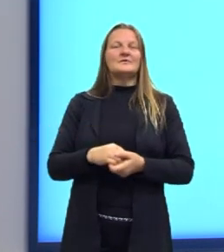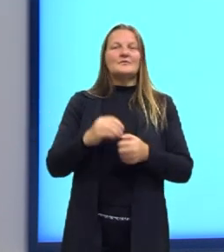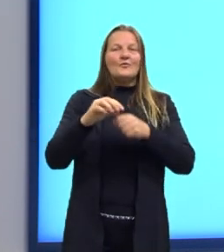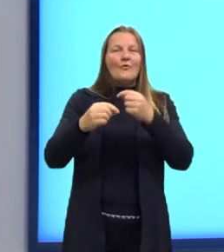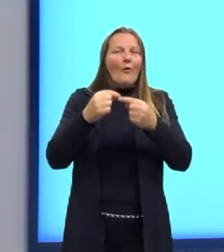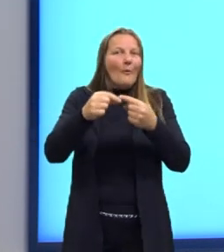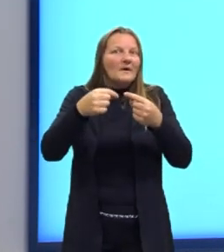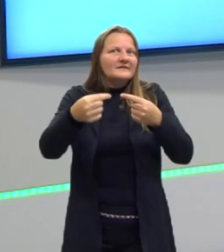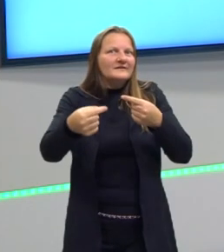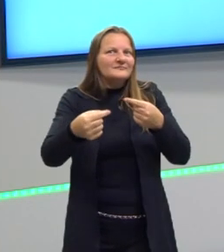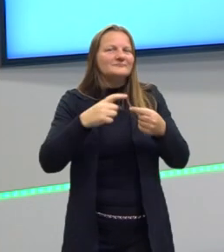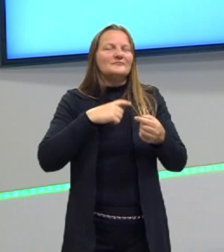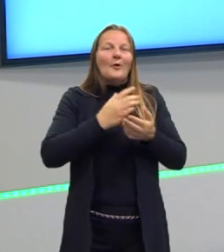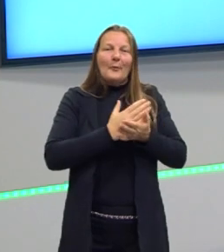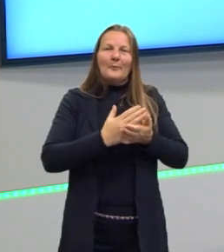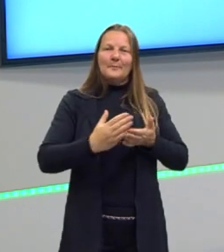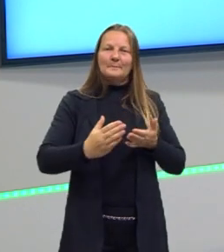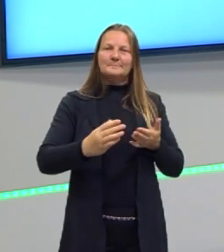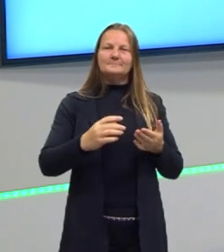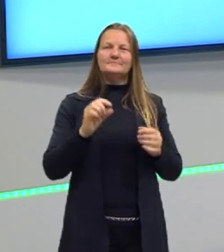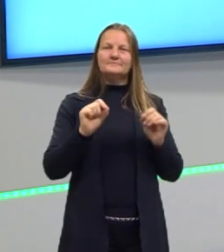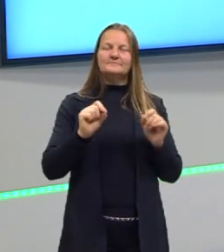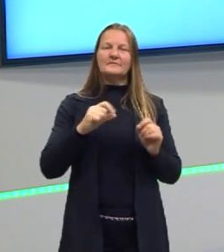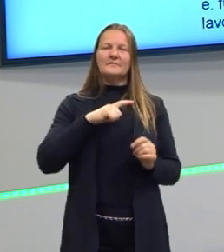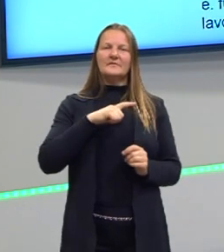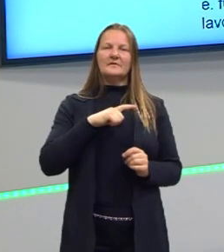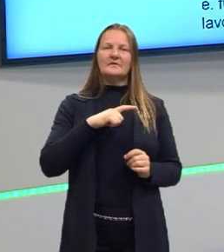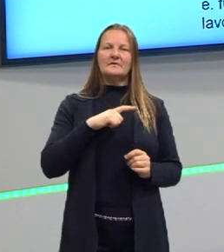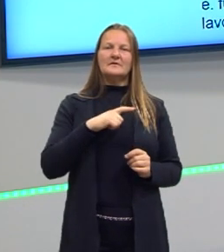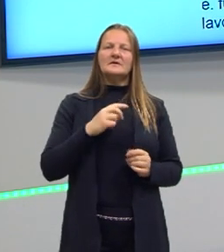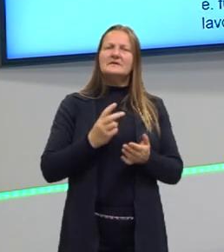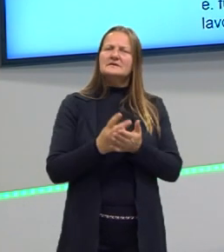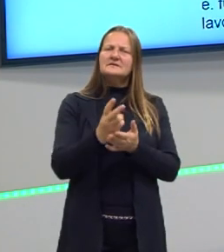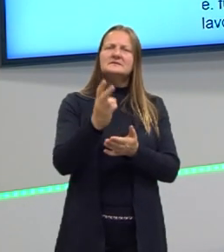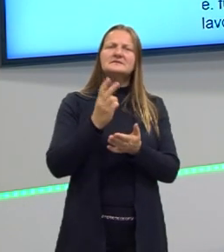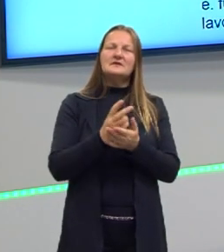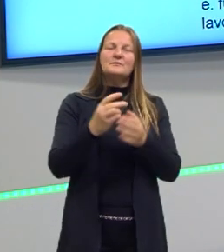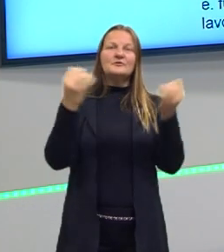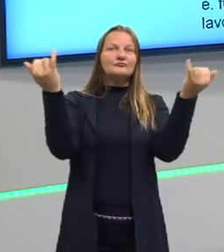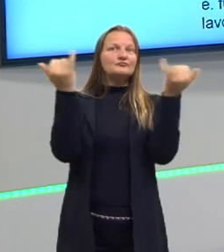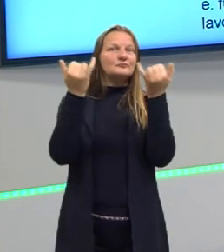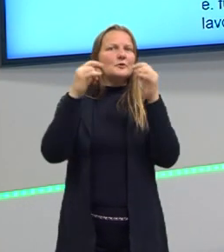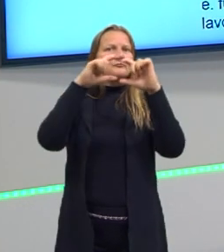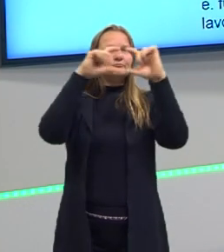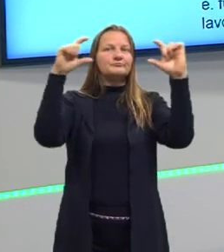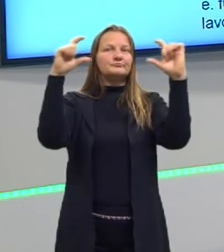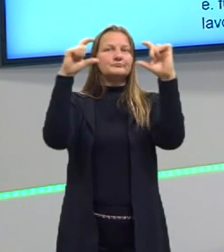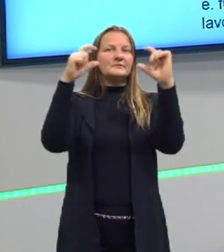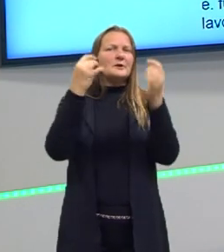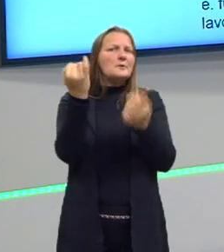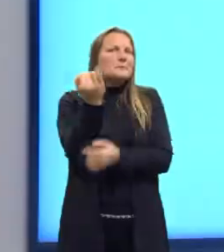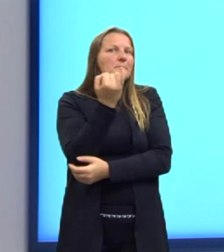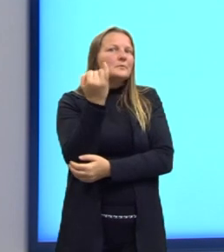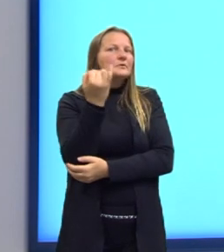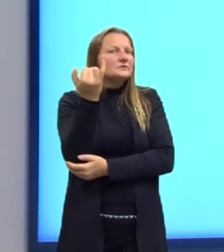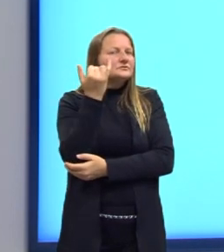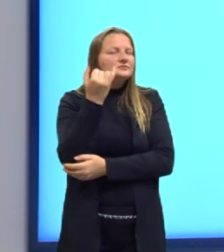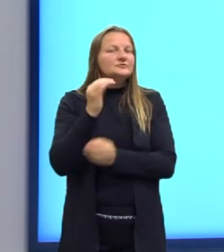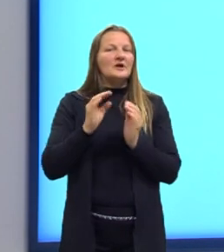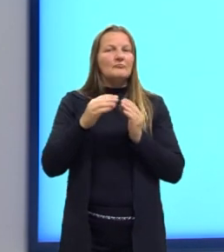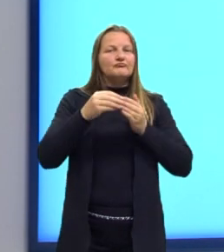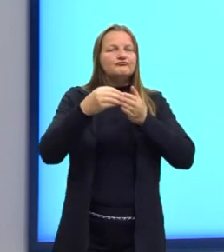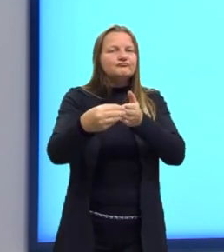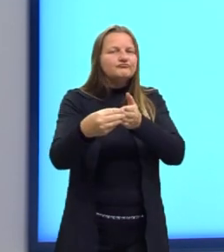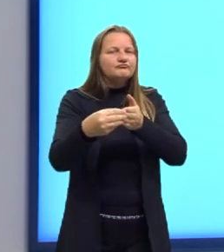comento né que nós começamos sempre com pelo enunciado porque o enunciado já